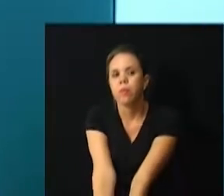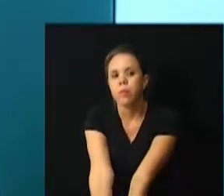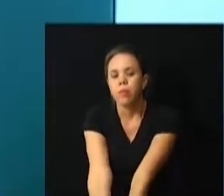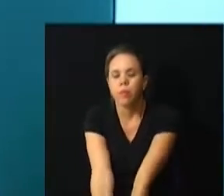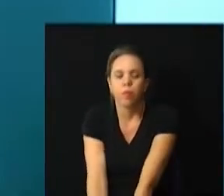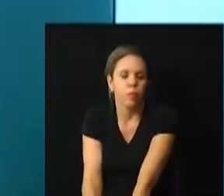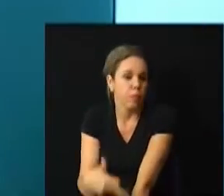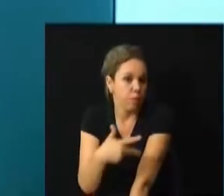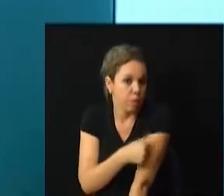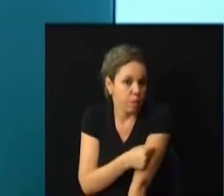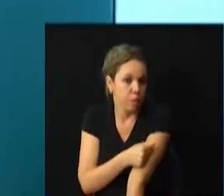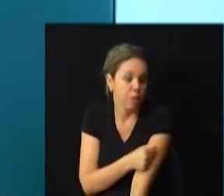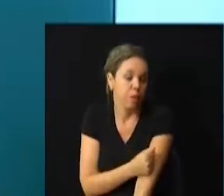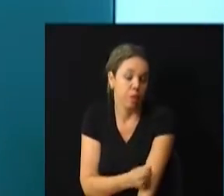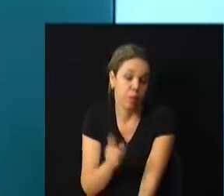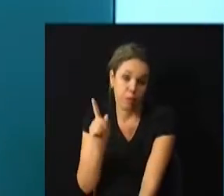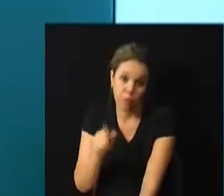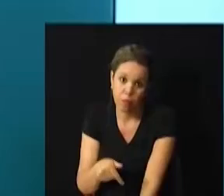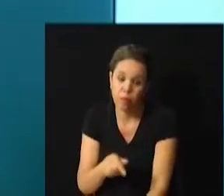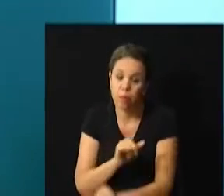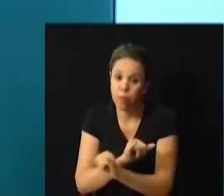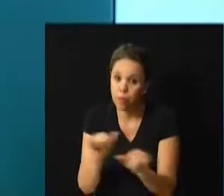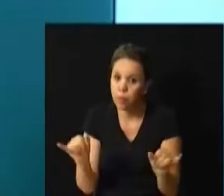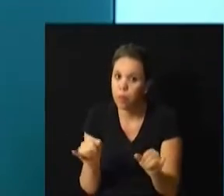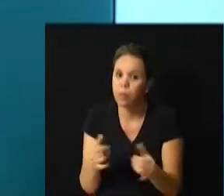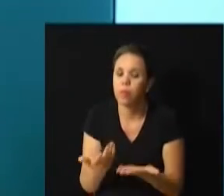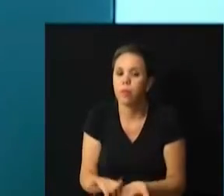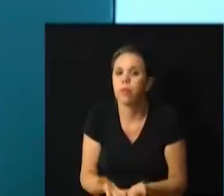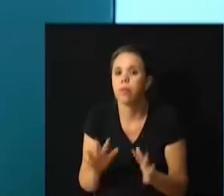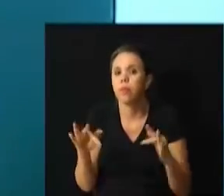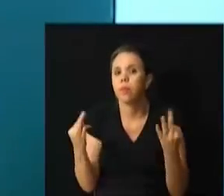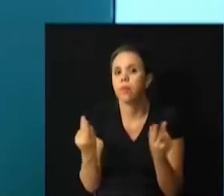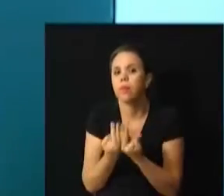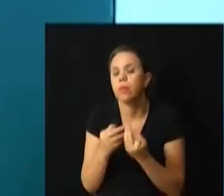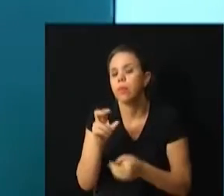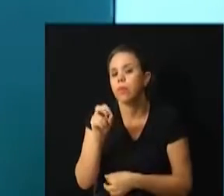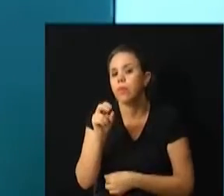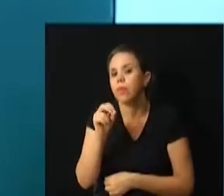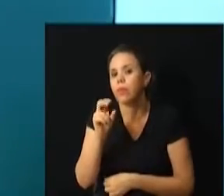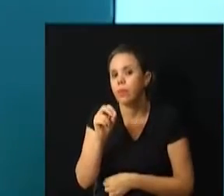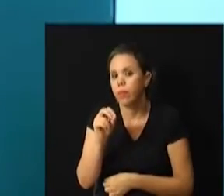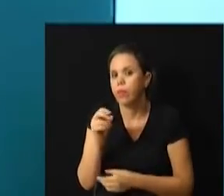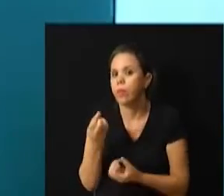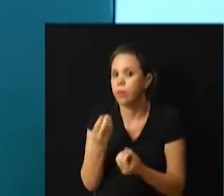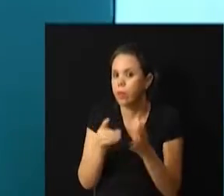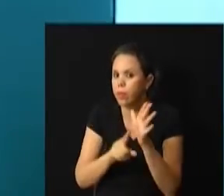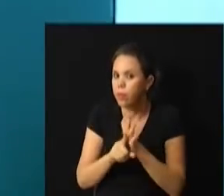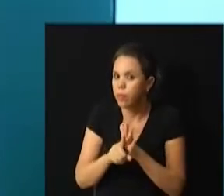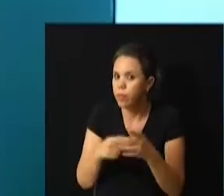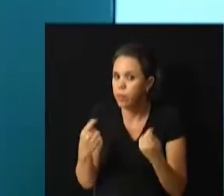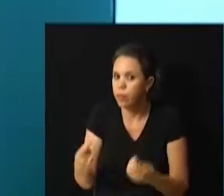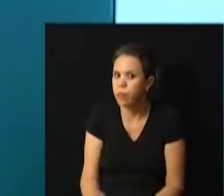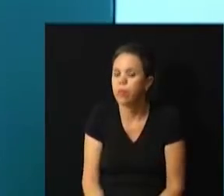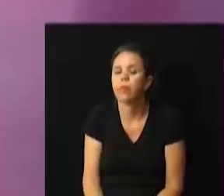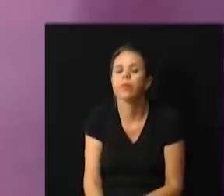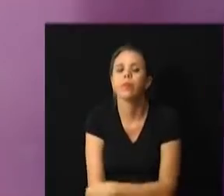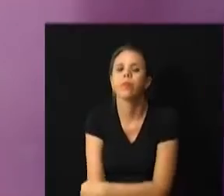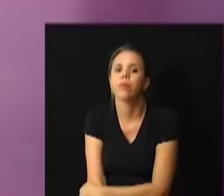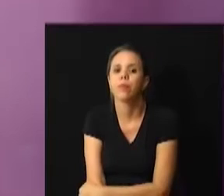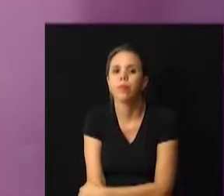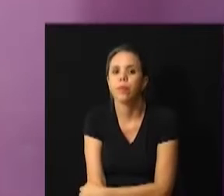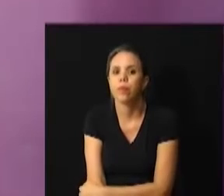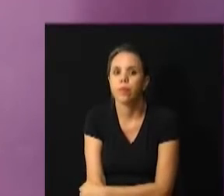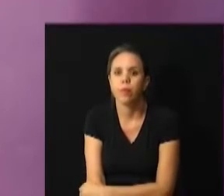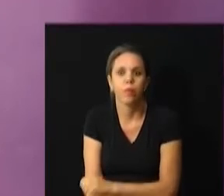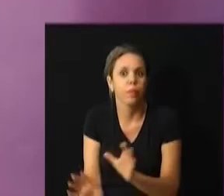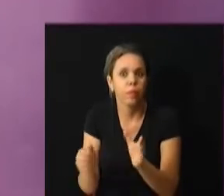né? A vacina nossa é informação. Esses pais, esses avós têm que se informarem.